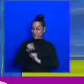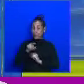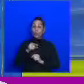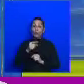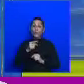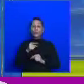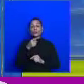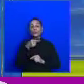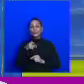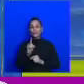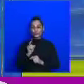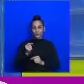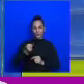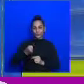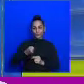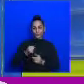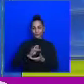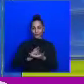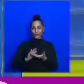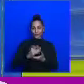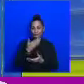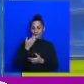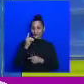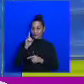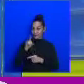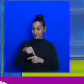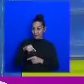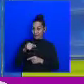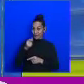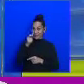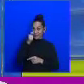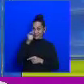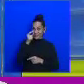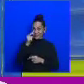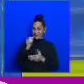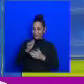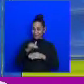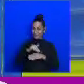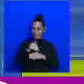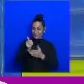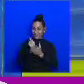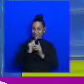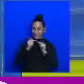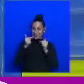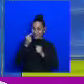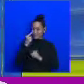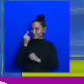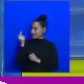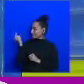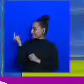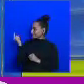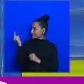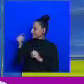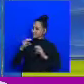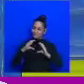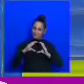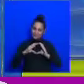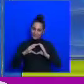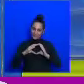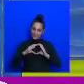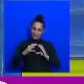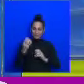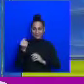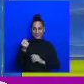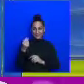O 15º e último número da Loto Fácil. Vem sorte, vem sorte. Bola branca,